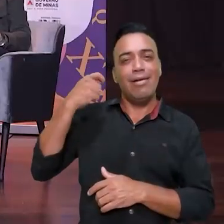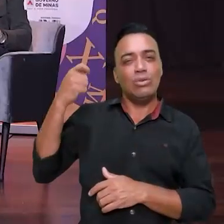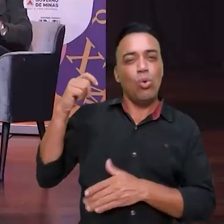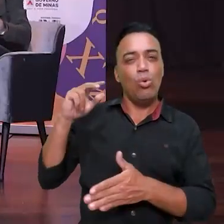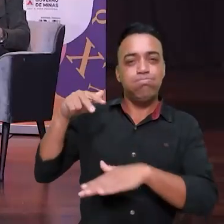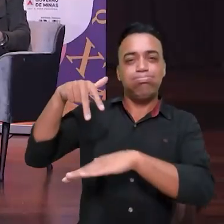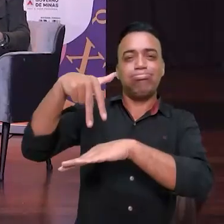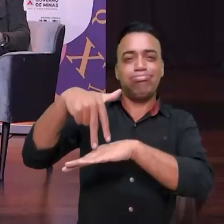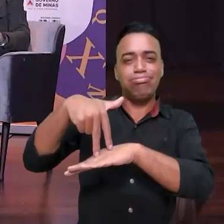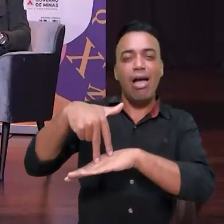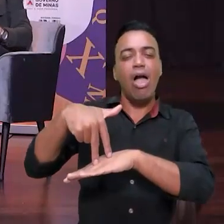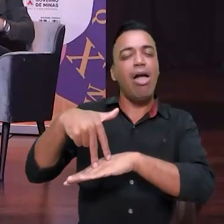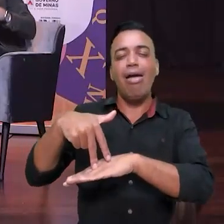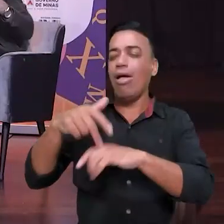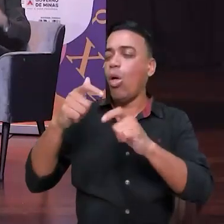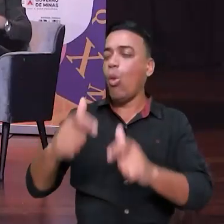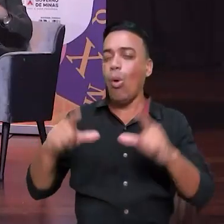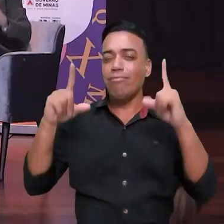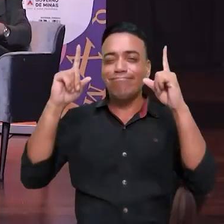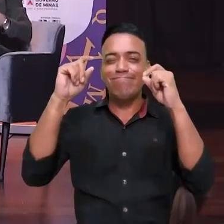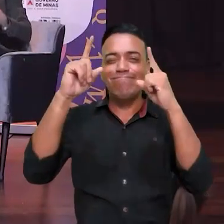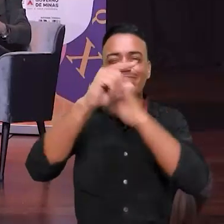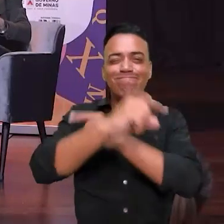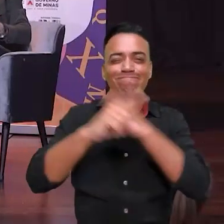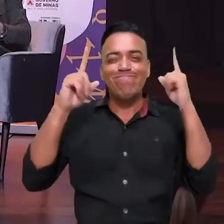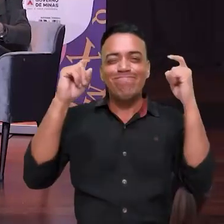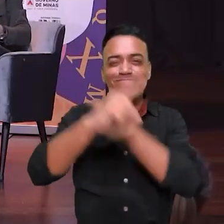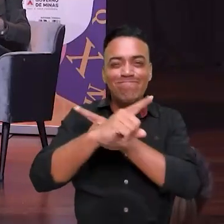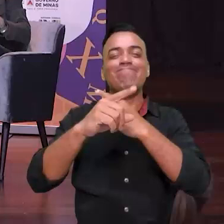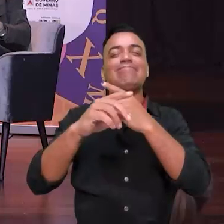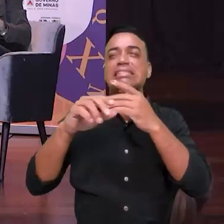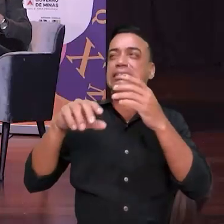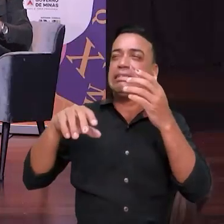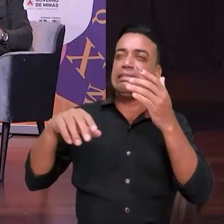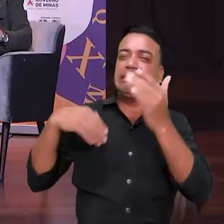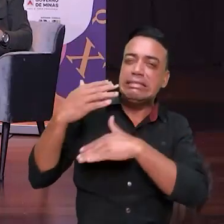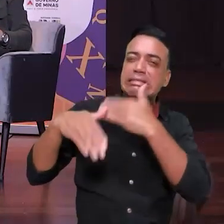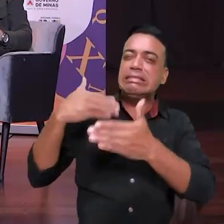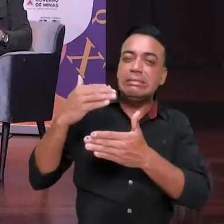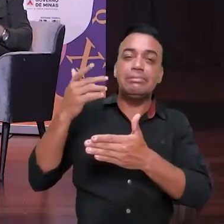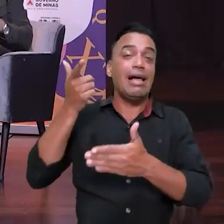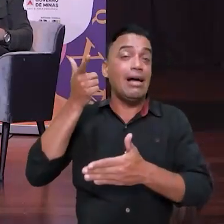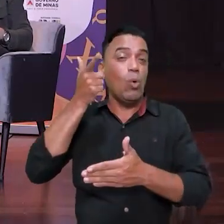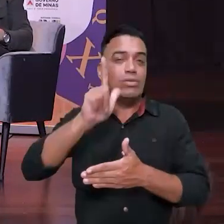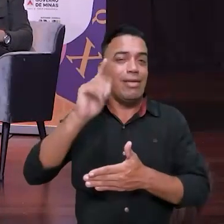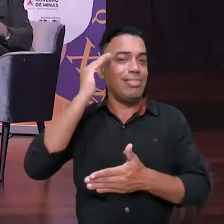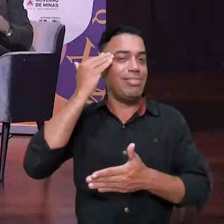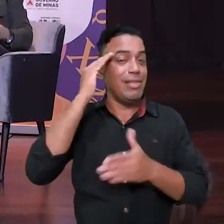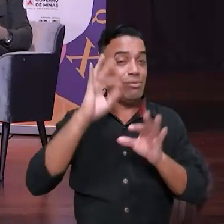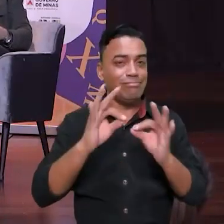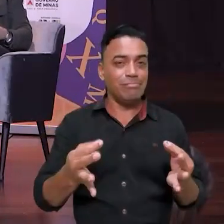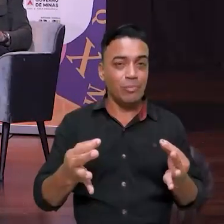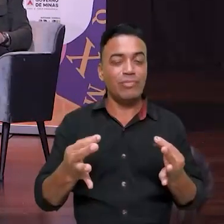lugar muito difícil. A gente dá muitas e muitas e muitas voltas para entender o simples. O simples.